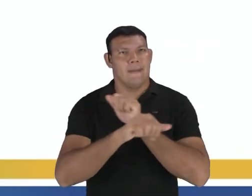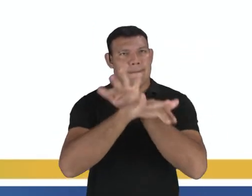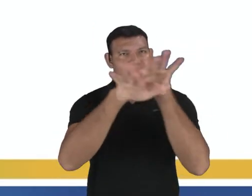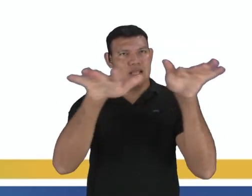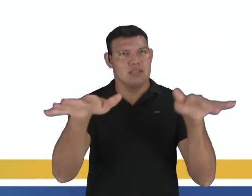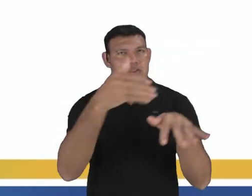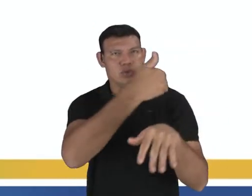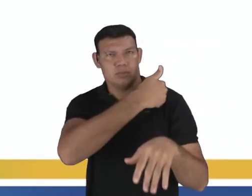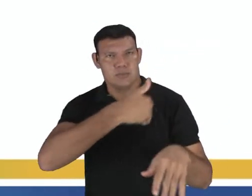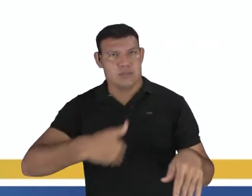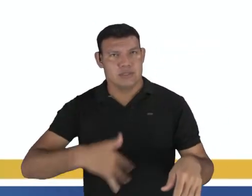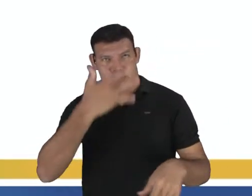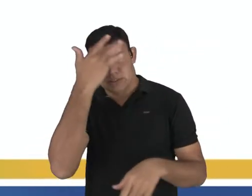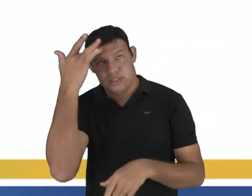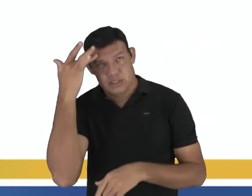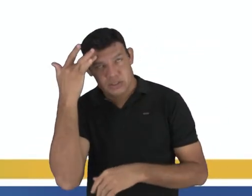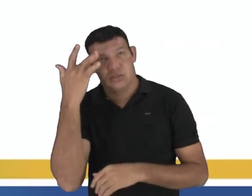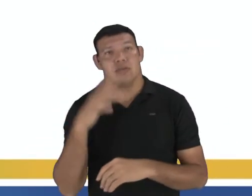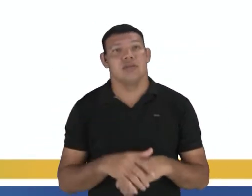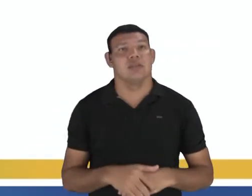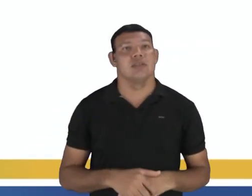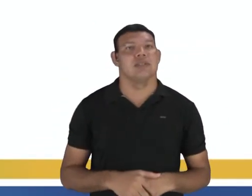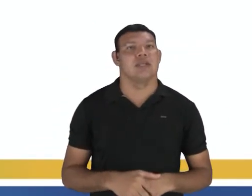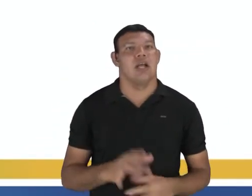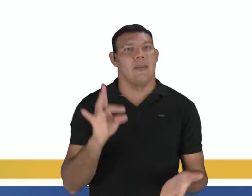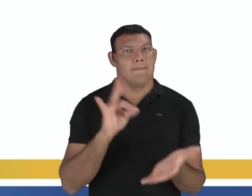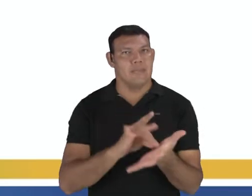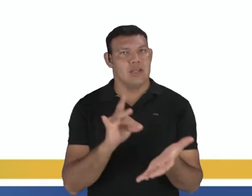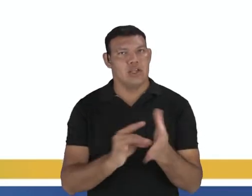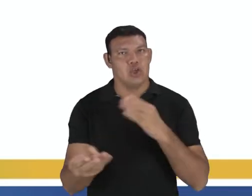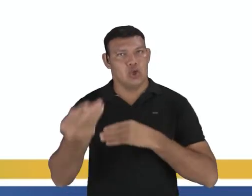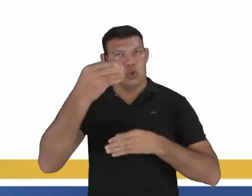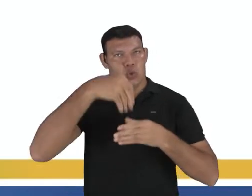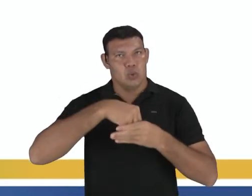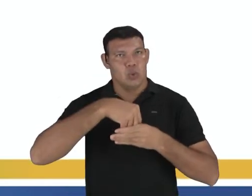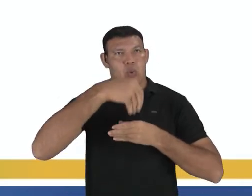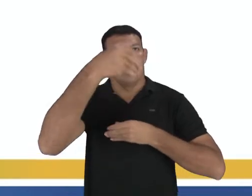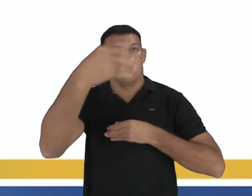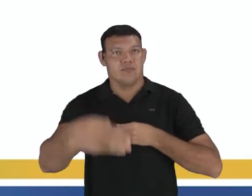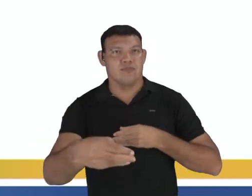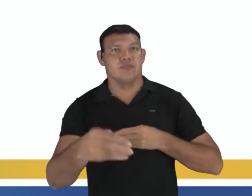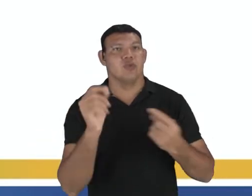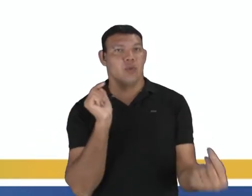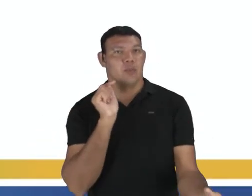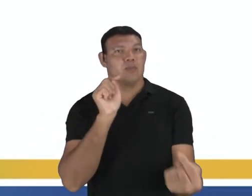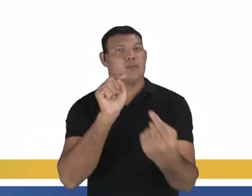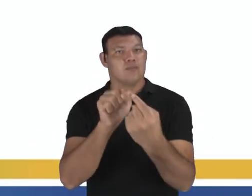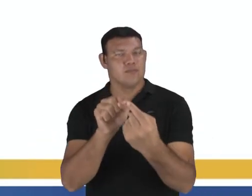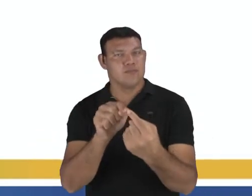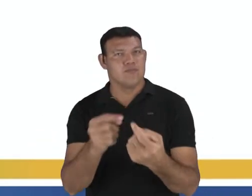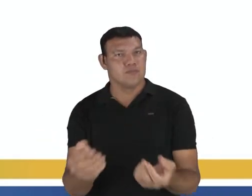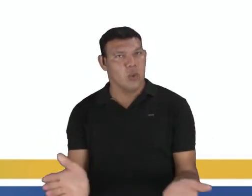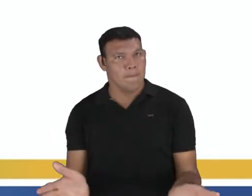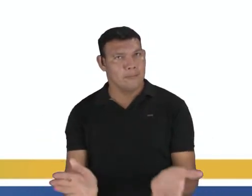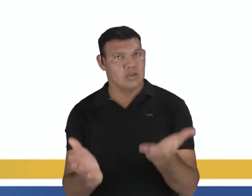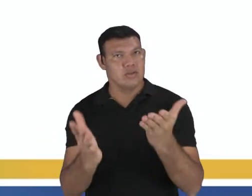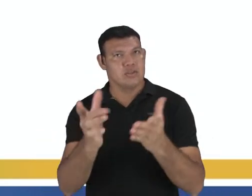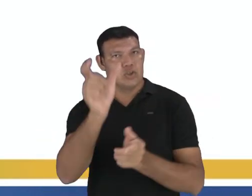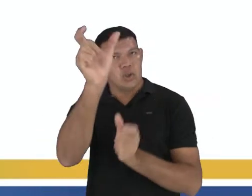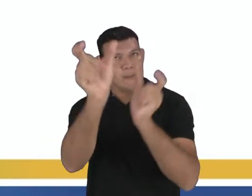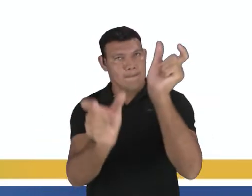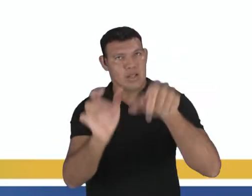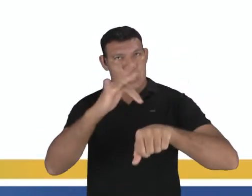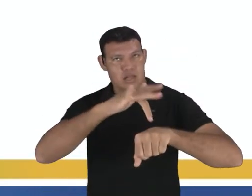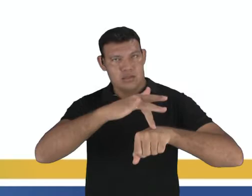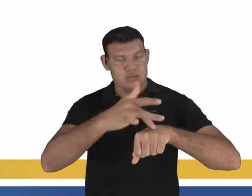de realidade interior e exterior. Um objetivo que ainda inspira os bailarinos